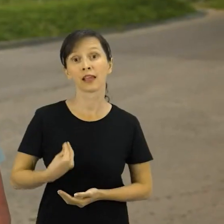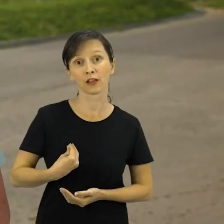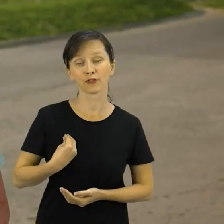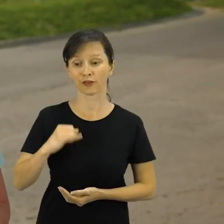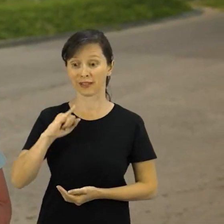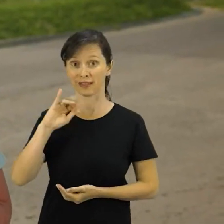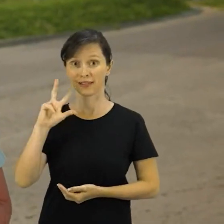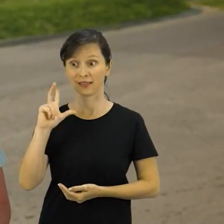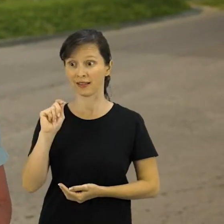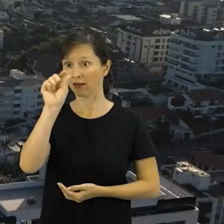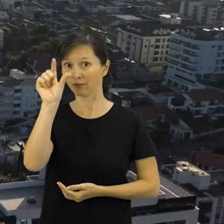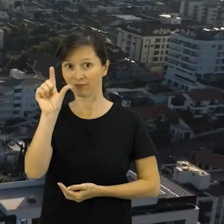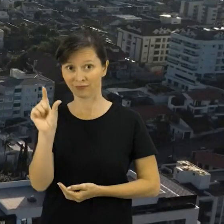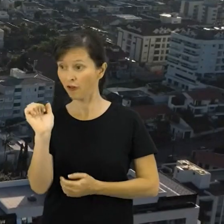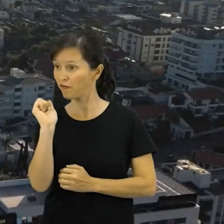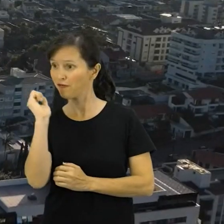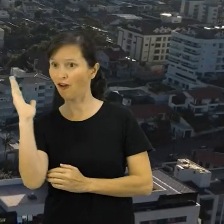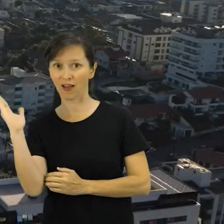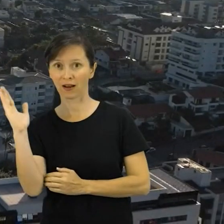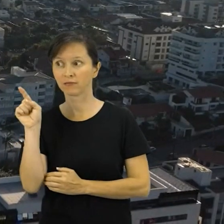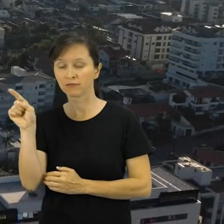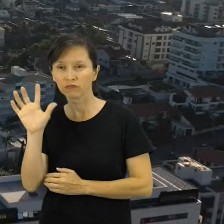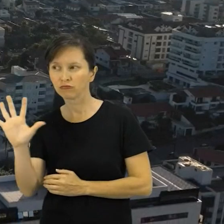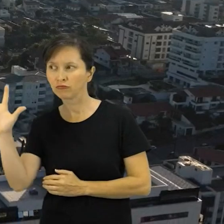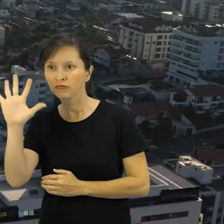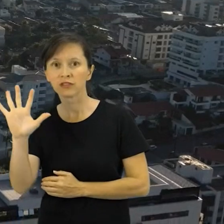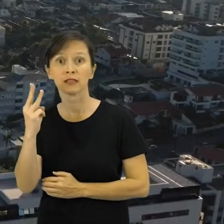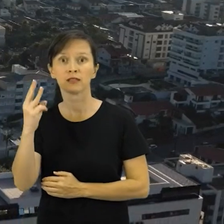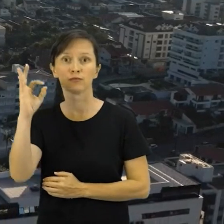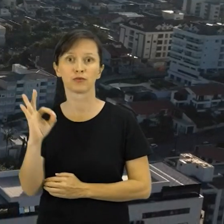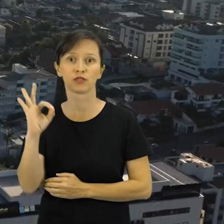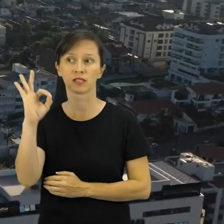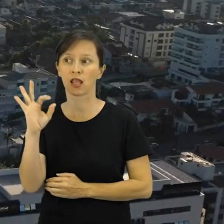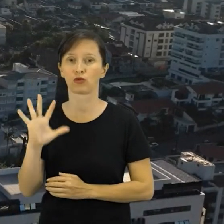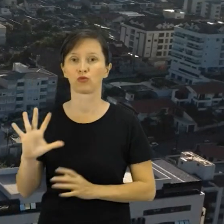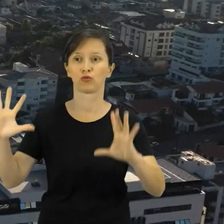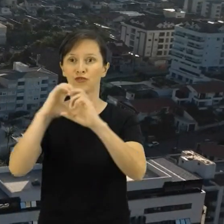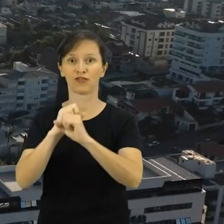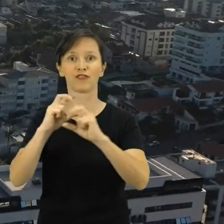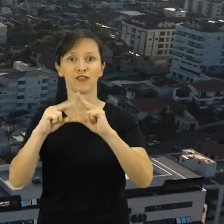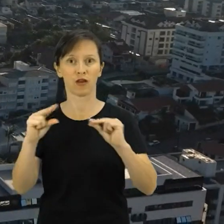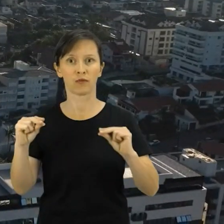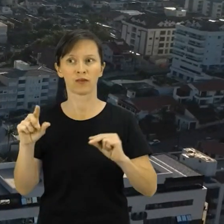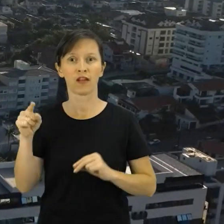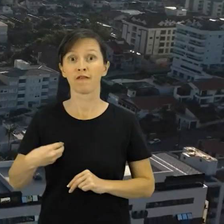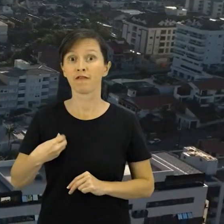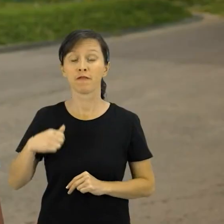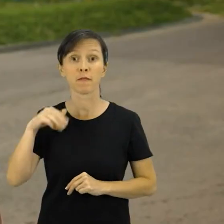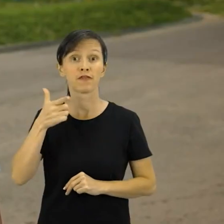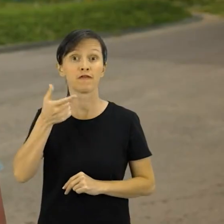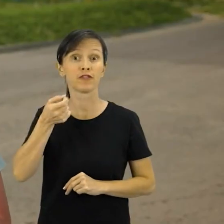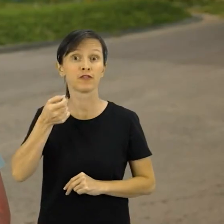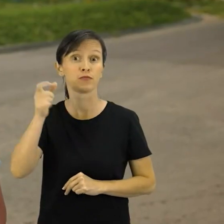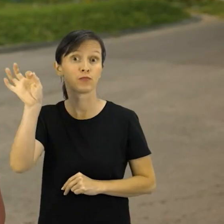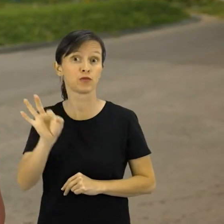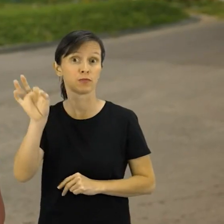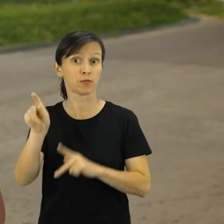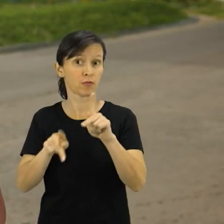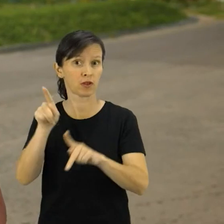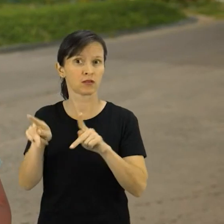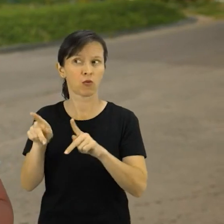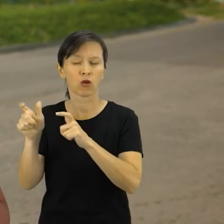Estou na região continental, que corresponde a 3% de todo o território de Florianópolis e onde vivem mais de 20% da